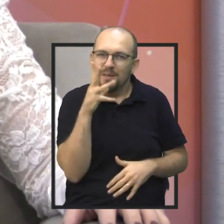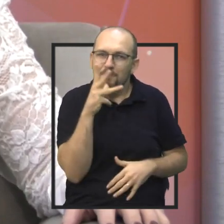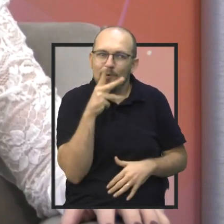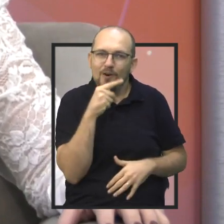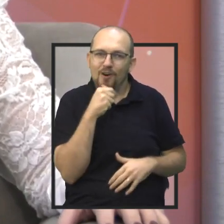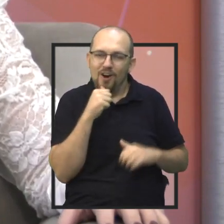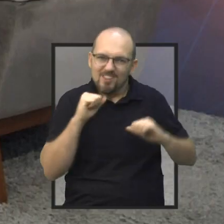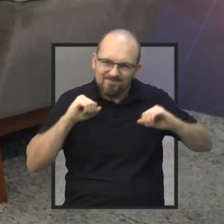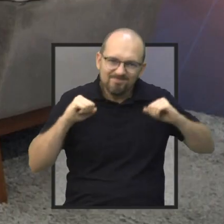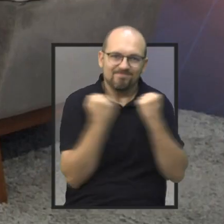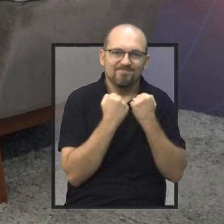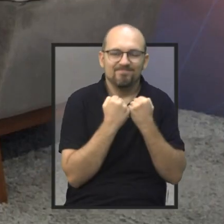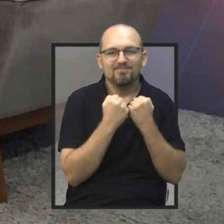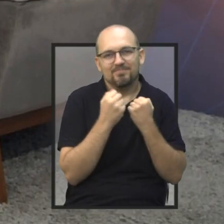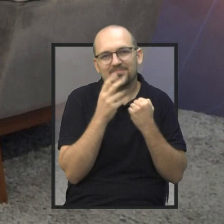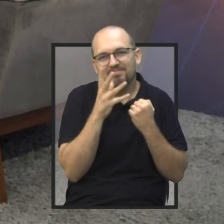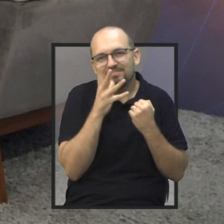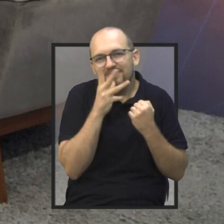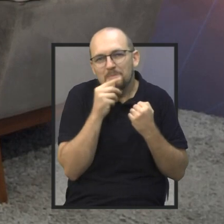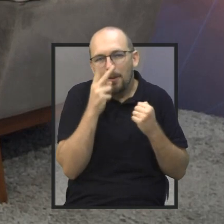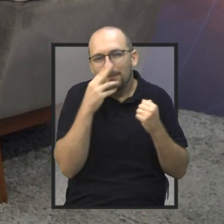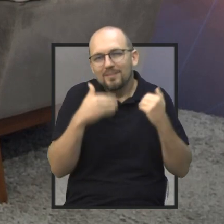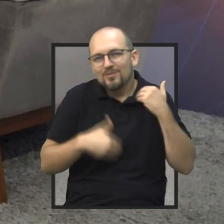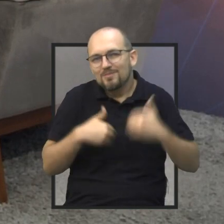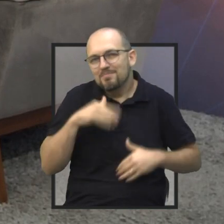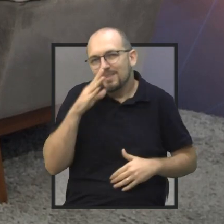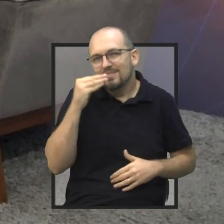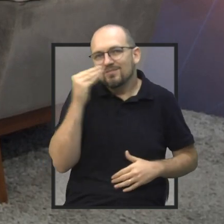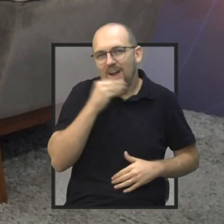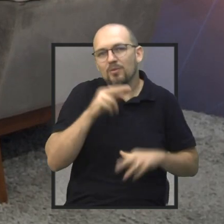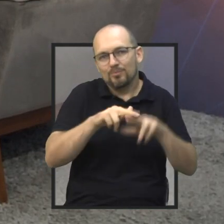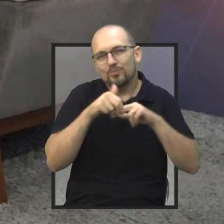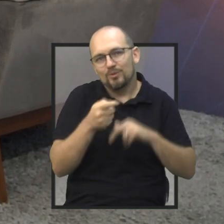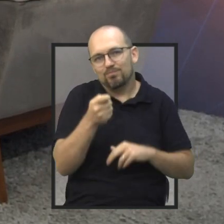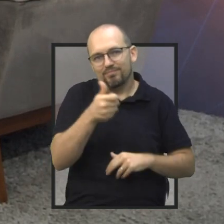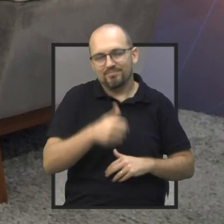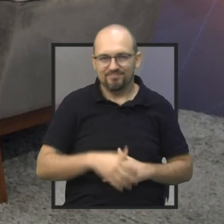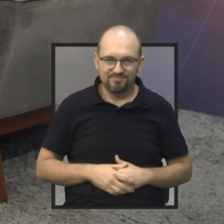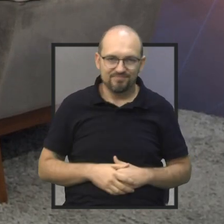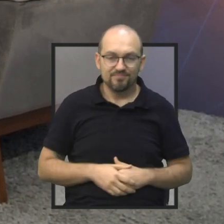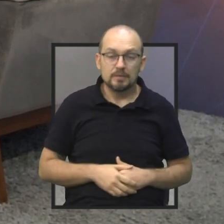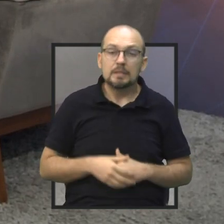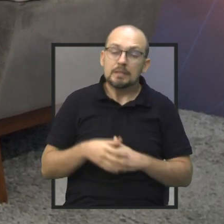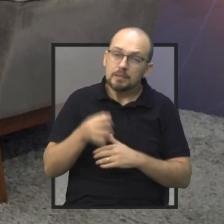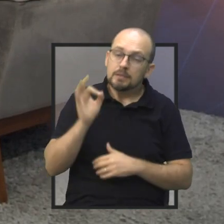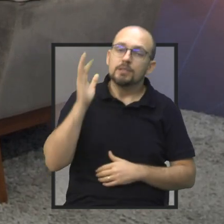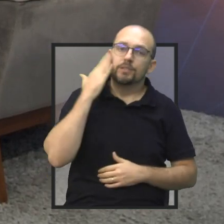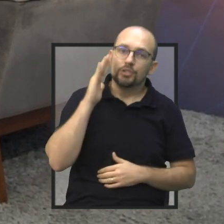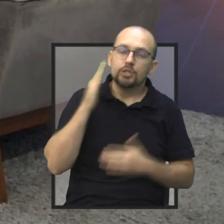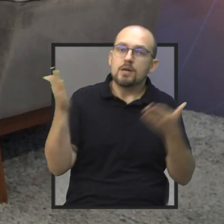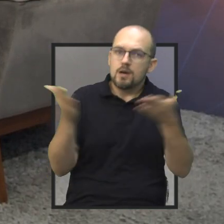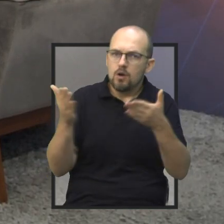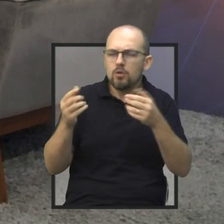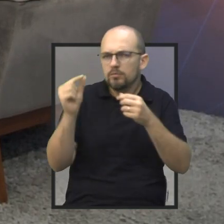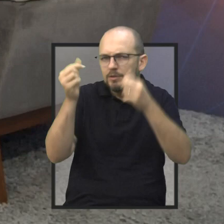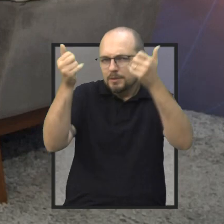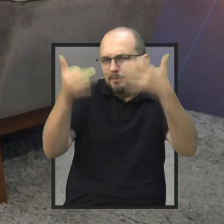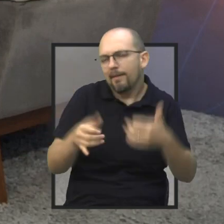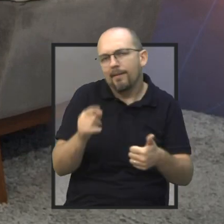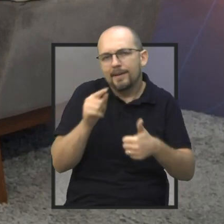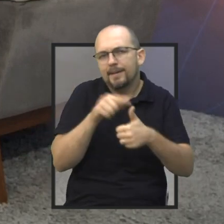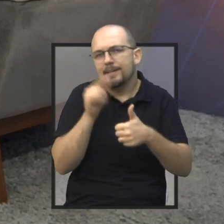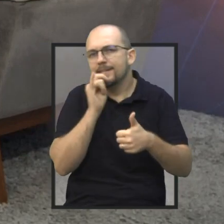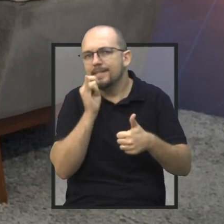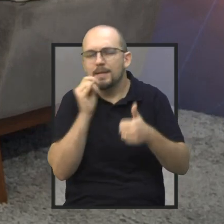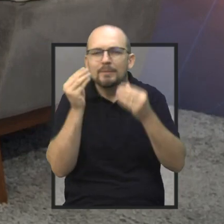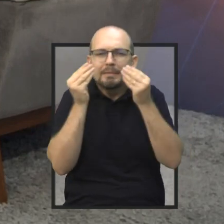às infecções. Entendi. Bom, vamos falar um pouquinho sobre os principais tipos de doenças respiratórias. A gente selecionou aqui